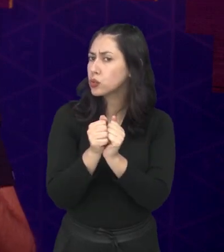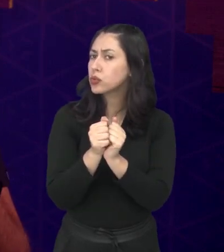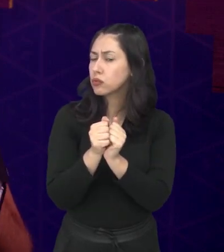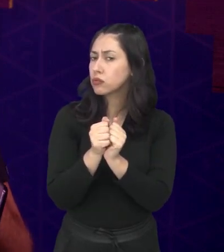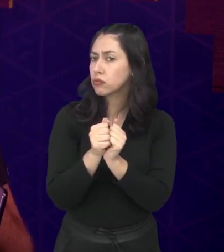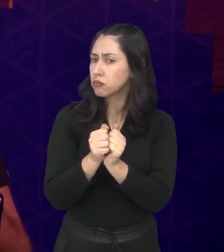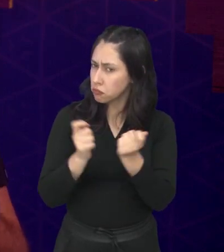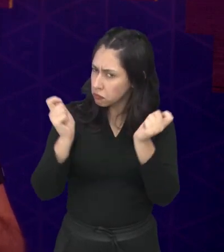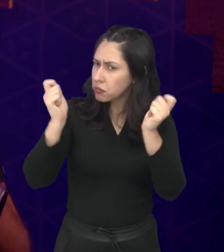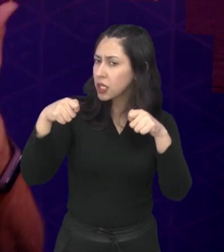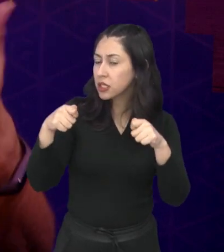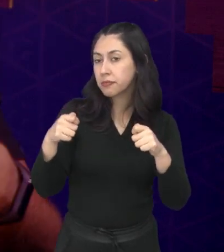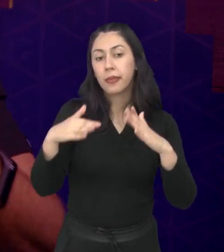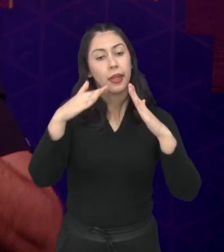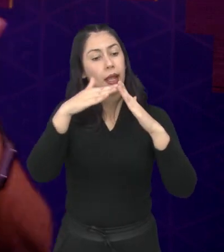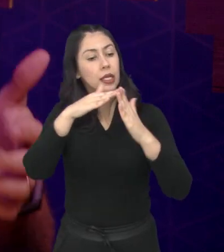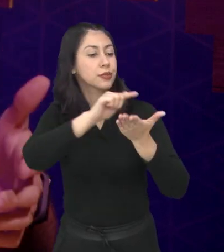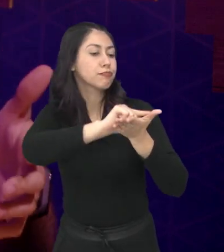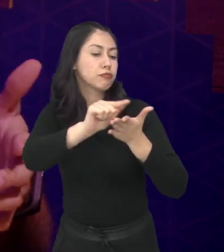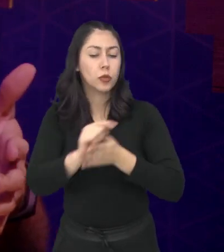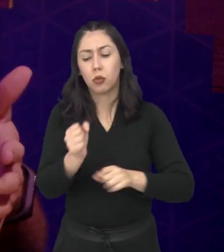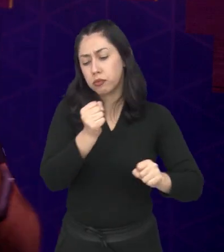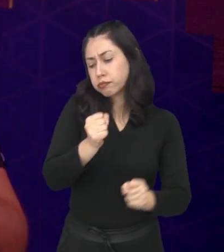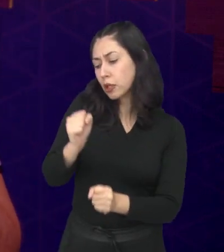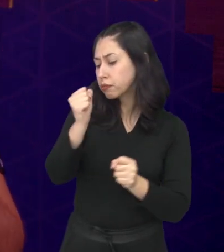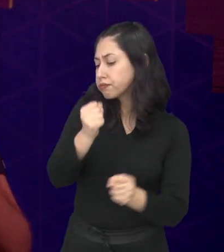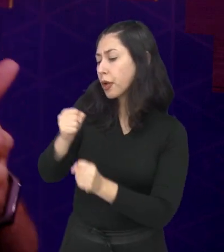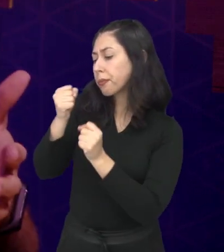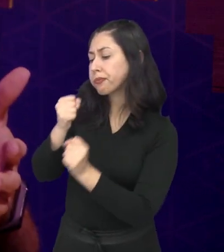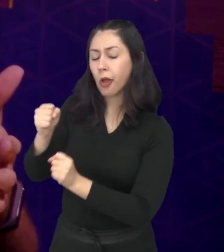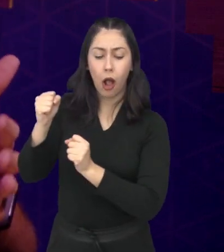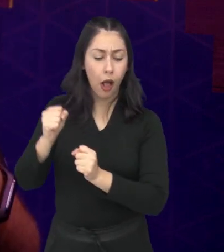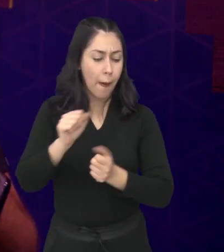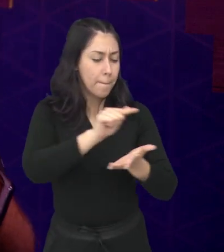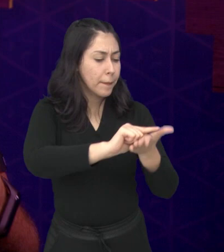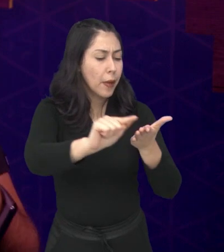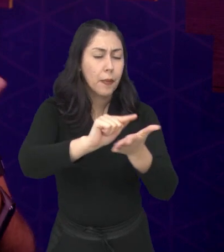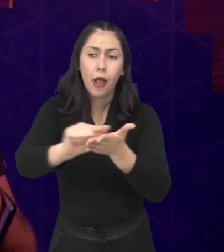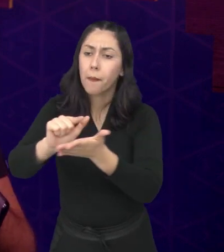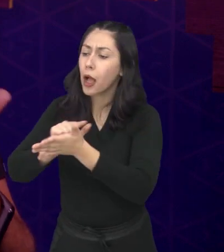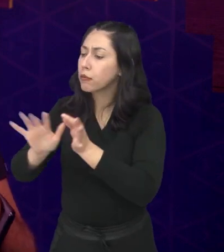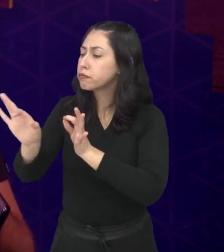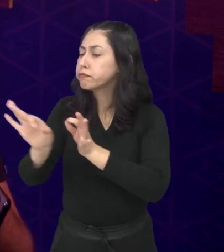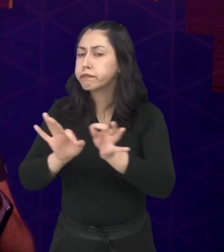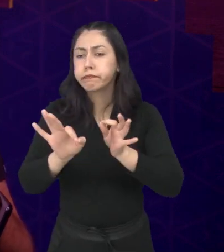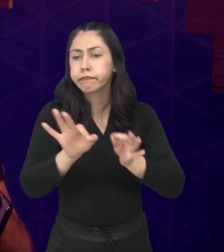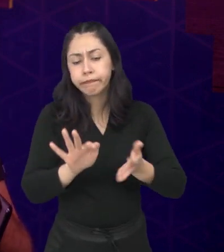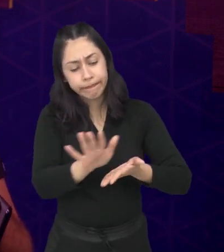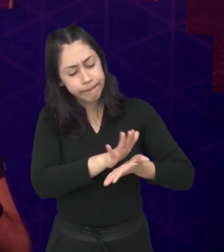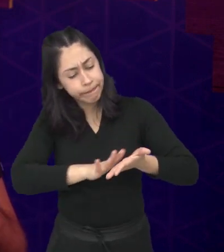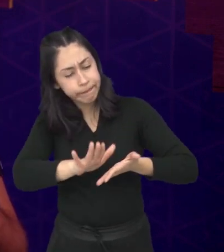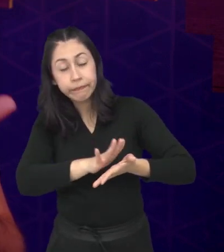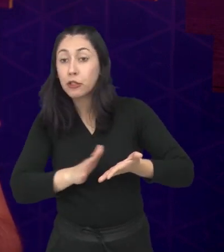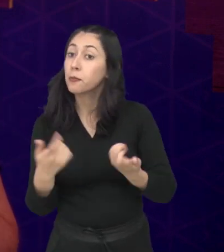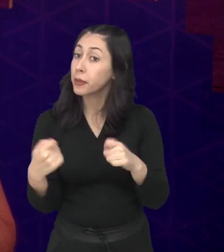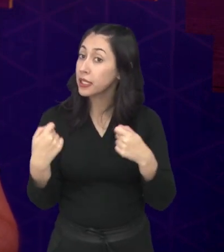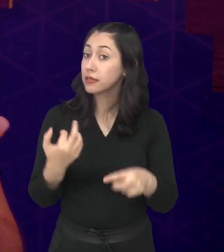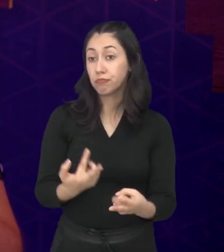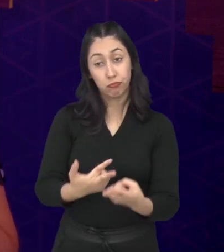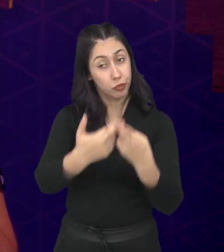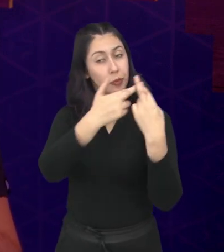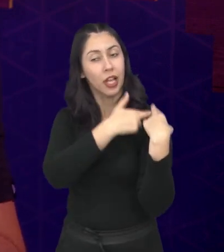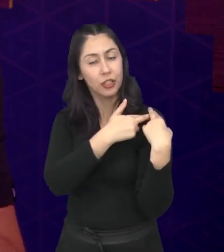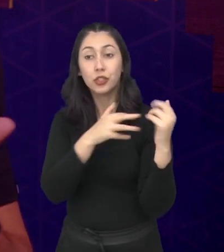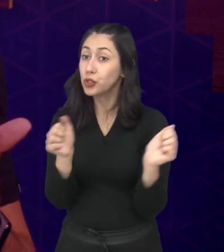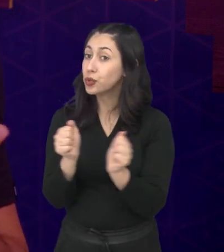Ter essas habilidades domésticas, limpar a casa, lavar ali a roupa, pelo menos se você mora ali com as outras pessoas, dividir